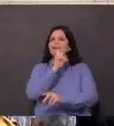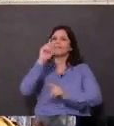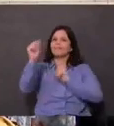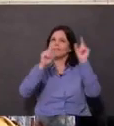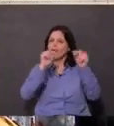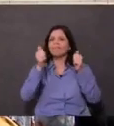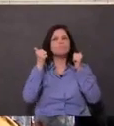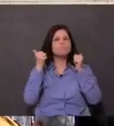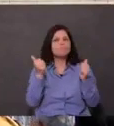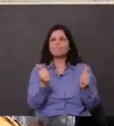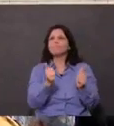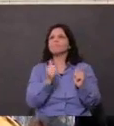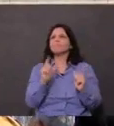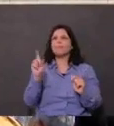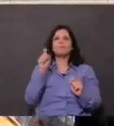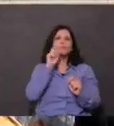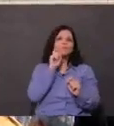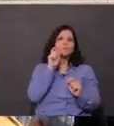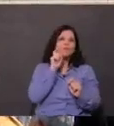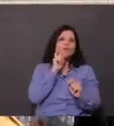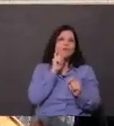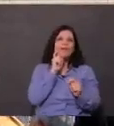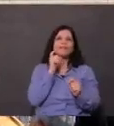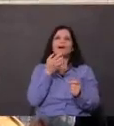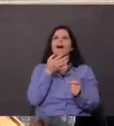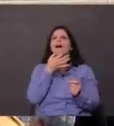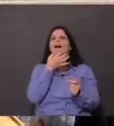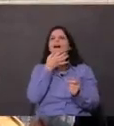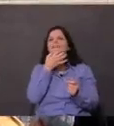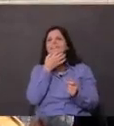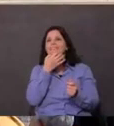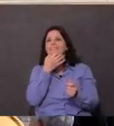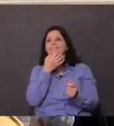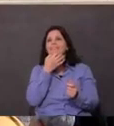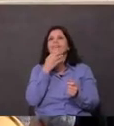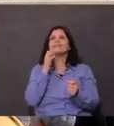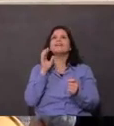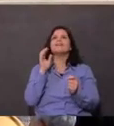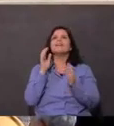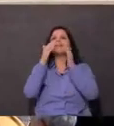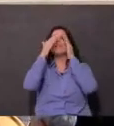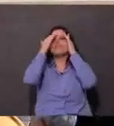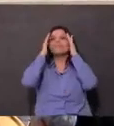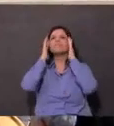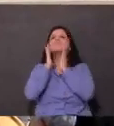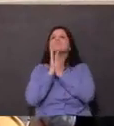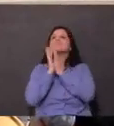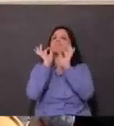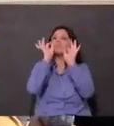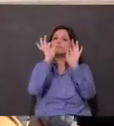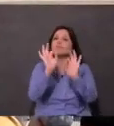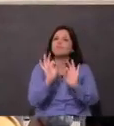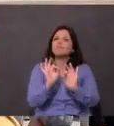security, but also with the care and the